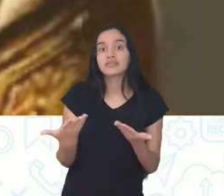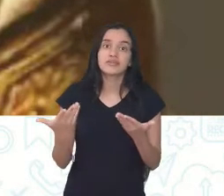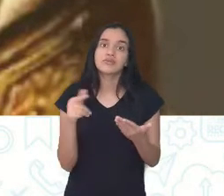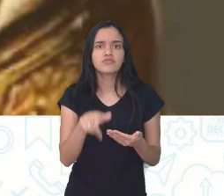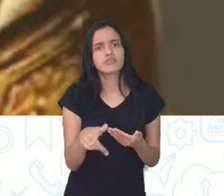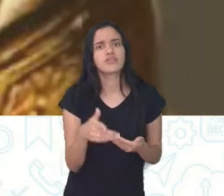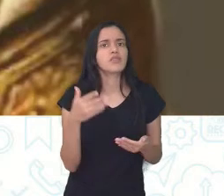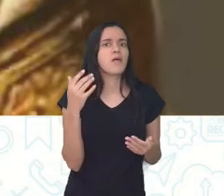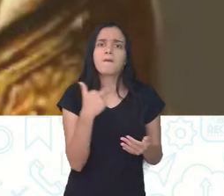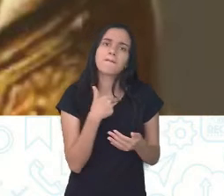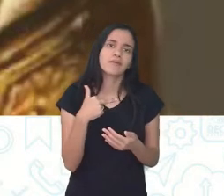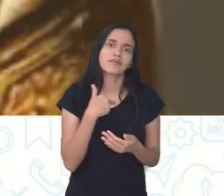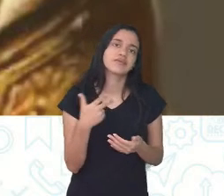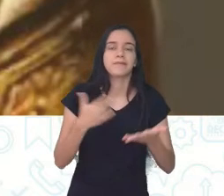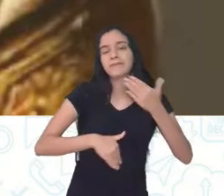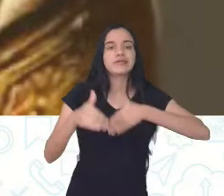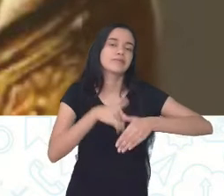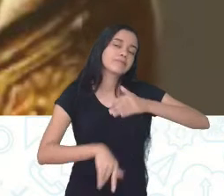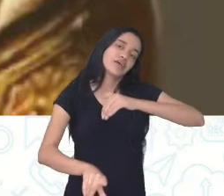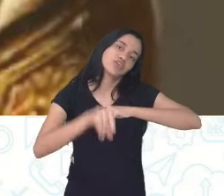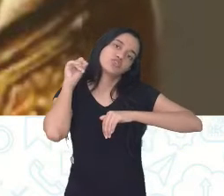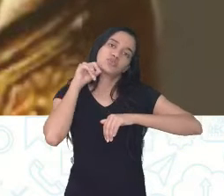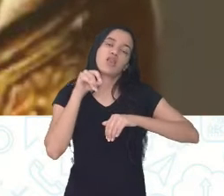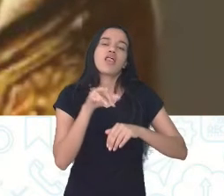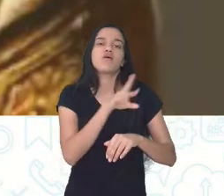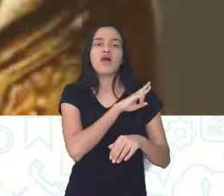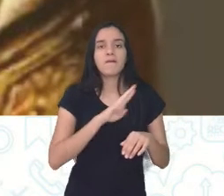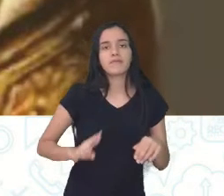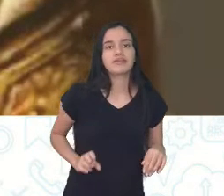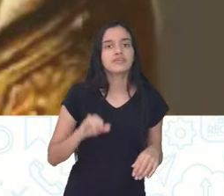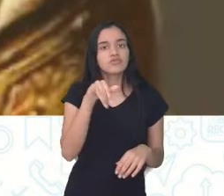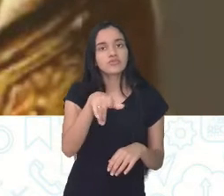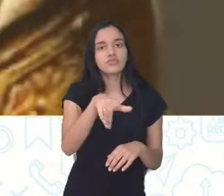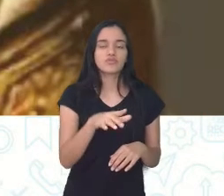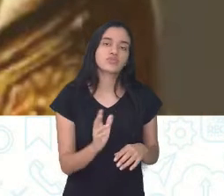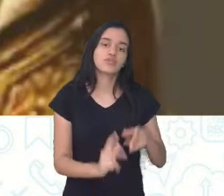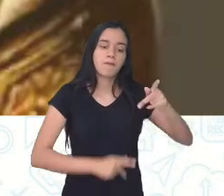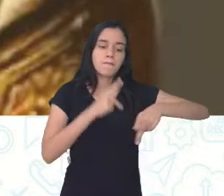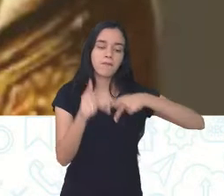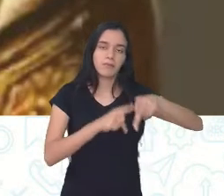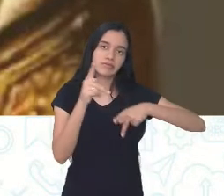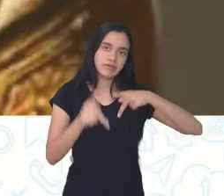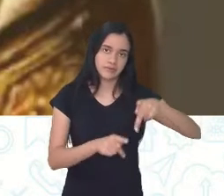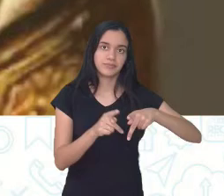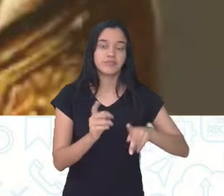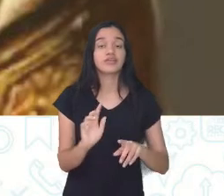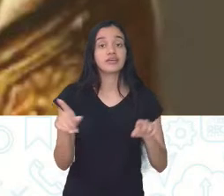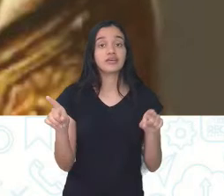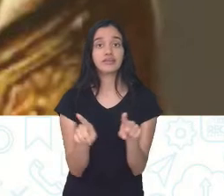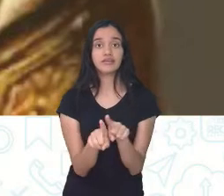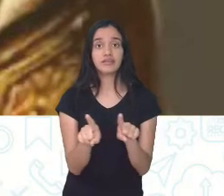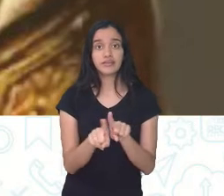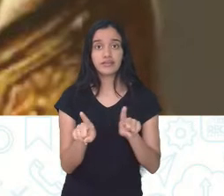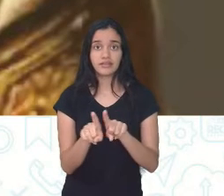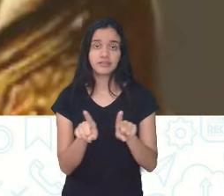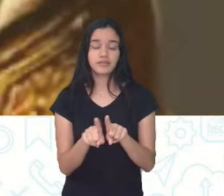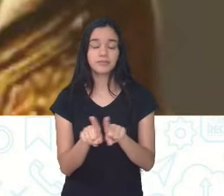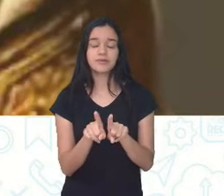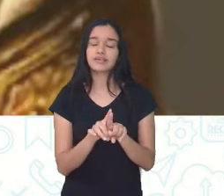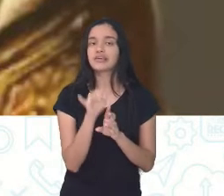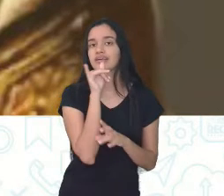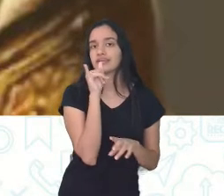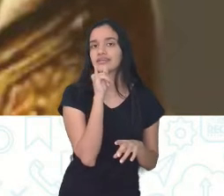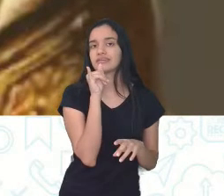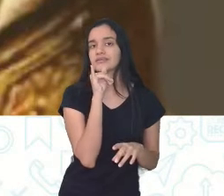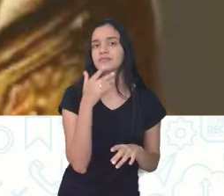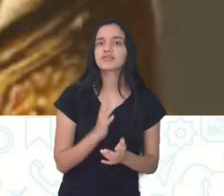você nem podia participar para escolher os representantes se você fosse de camadas populares e muito menos para